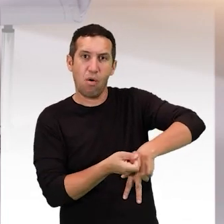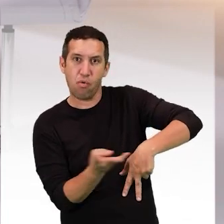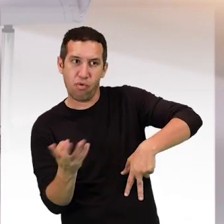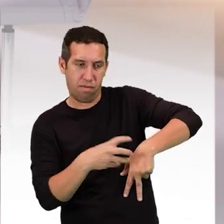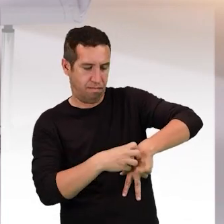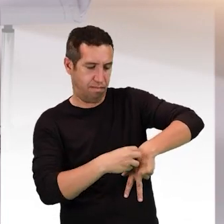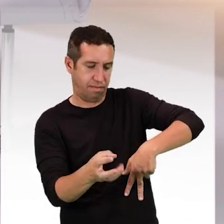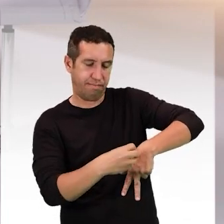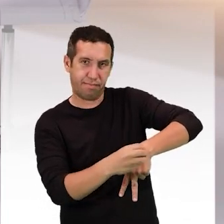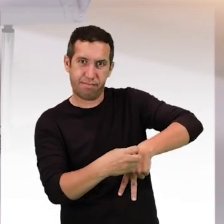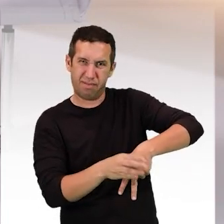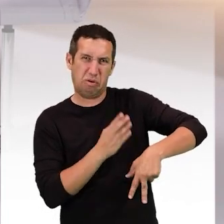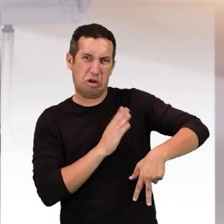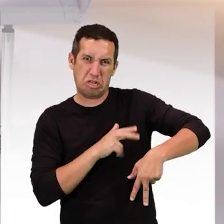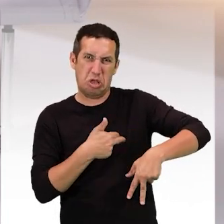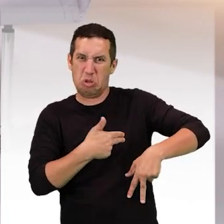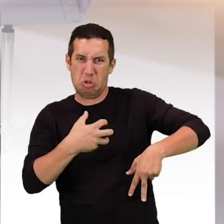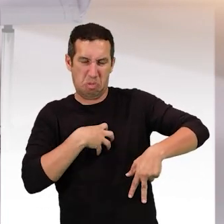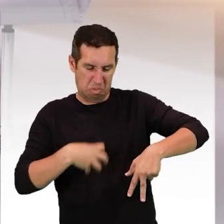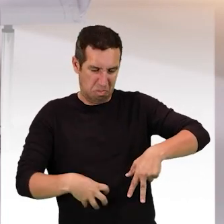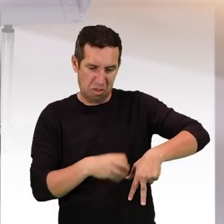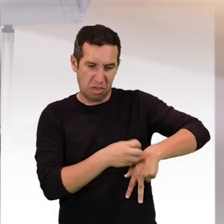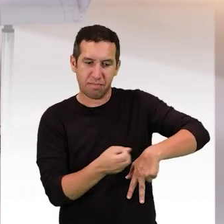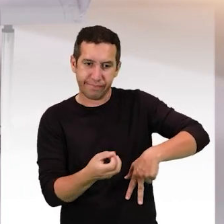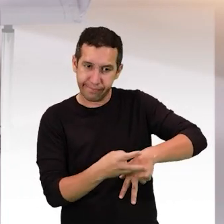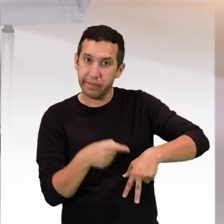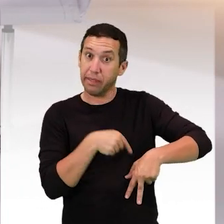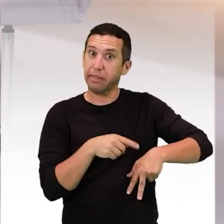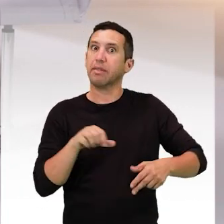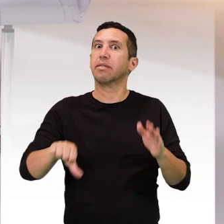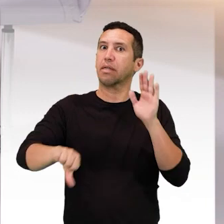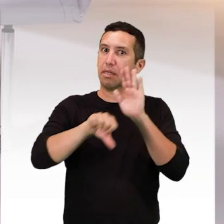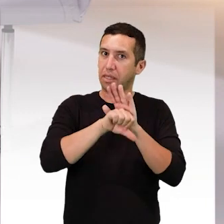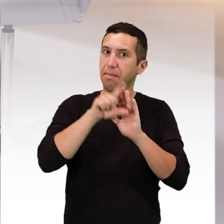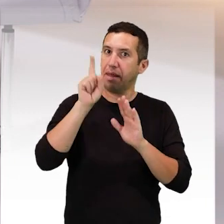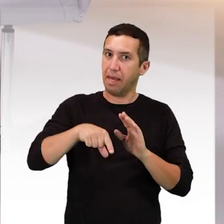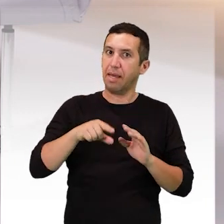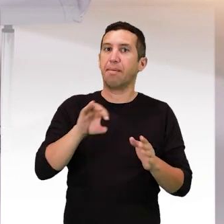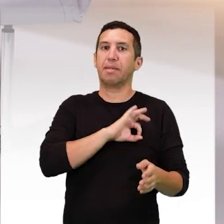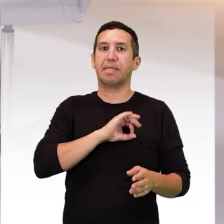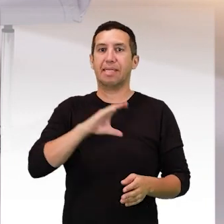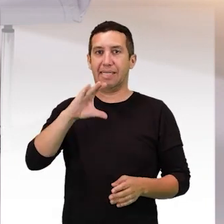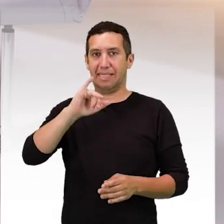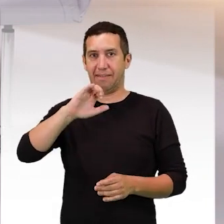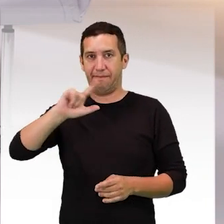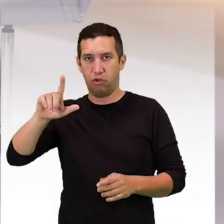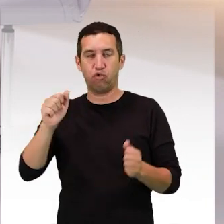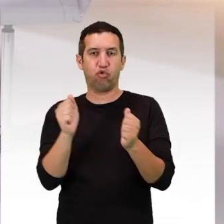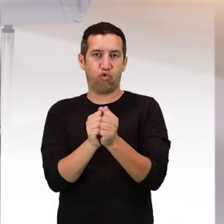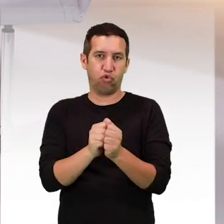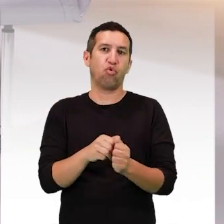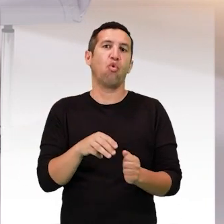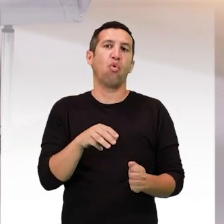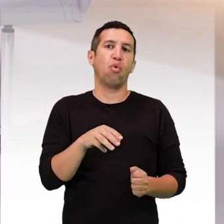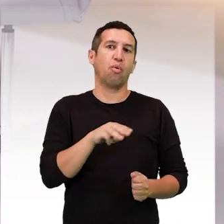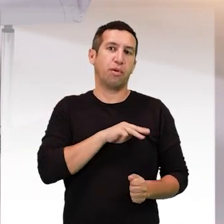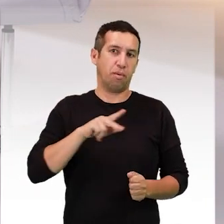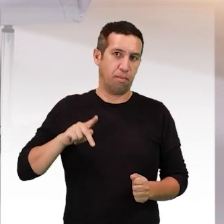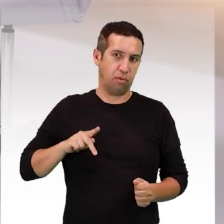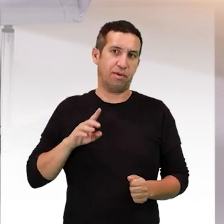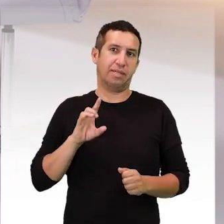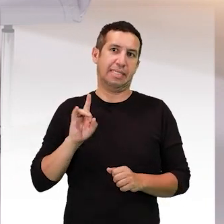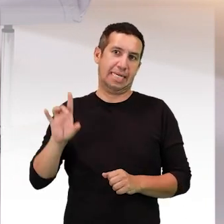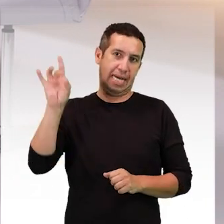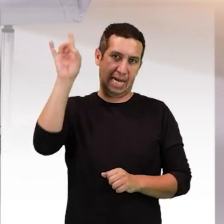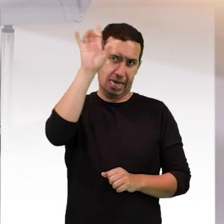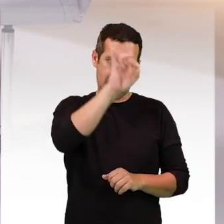adoção ou de remoção de órgãos, né, não há trabalho envolvido. Então, normalmente, esses crimes são de atribuição das